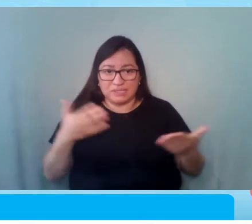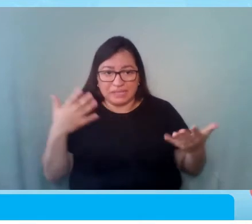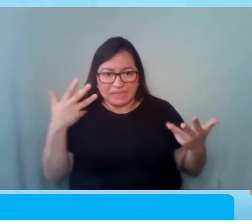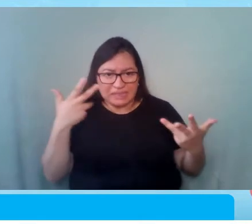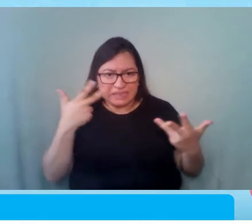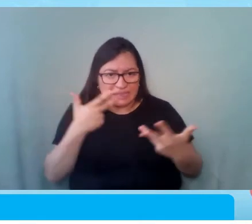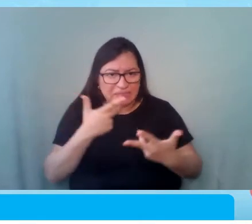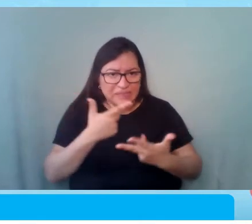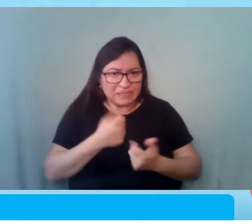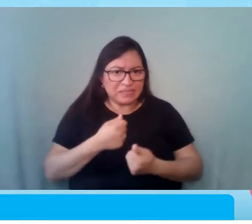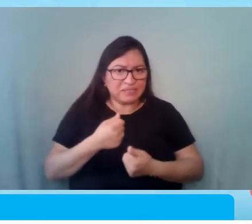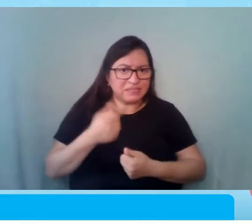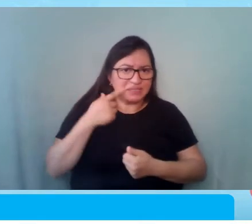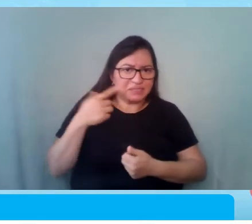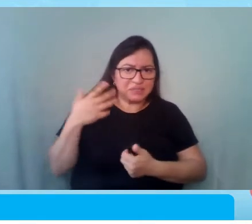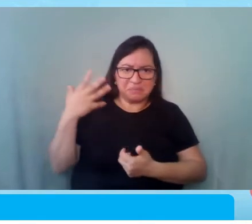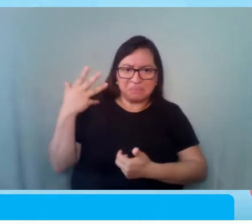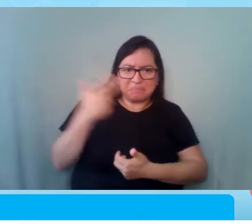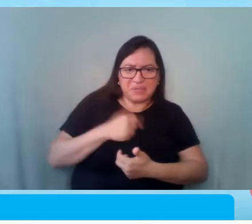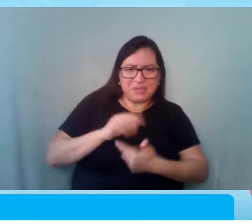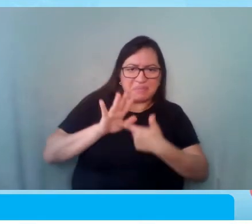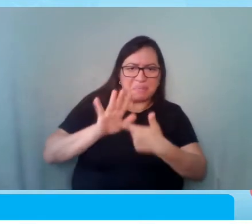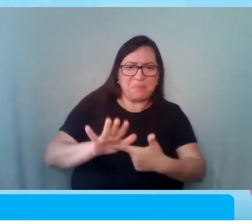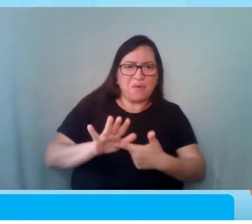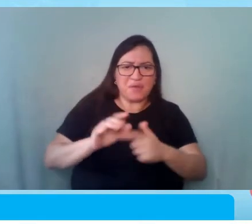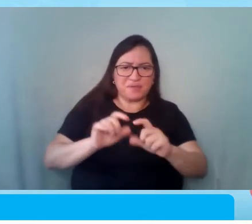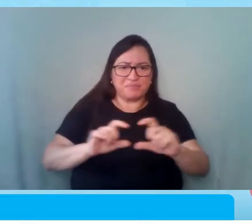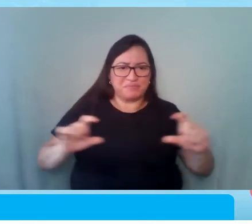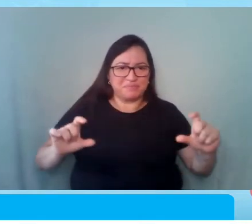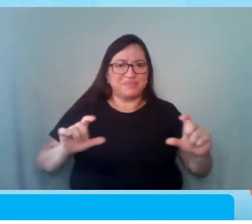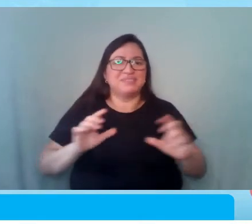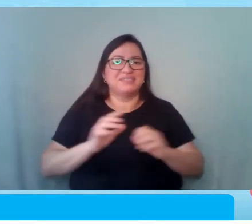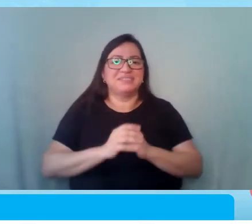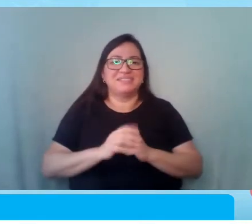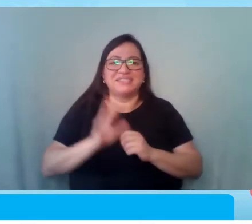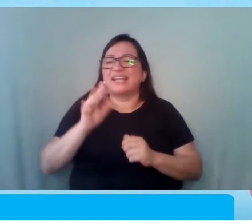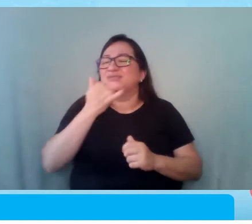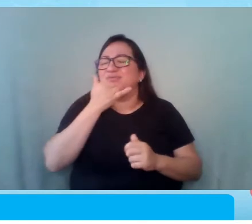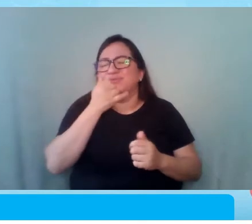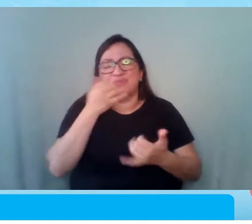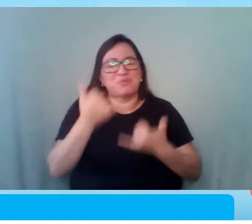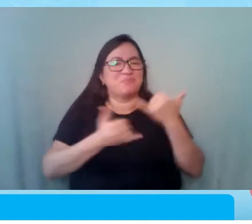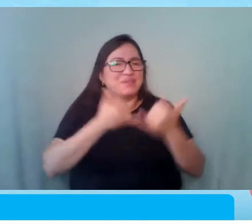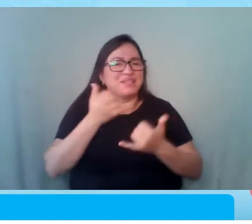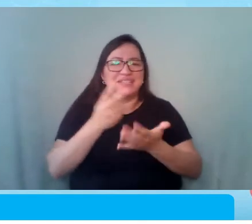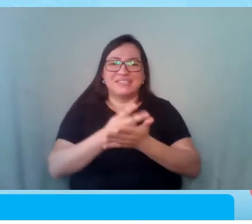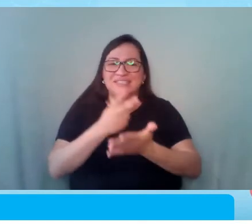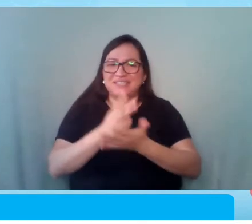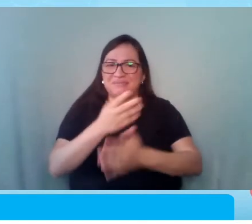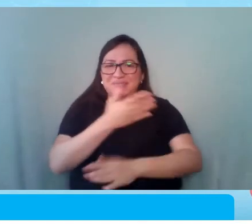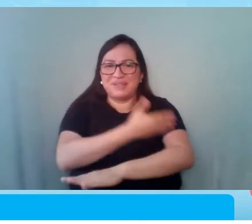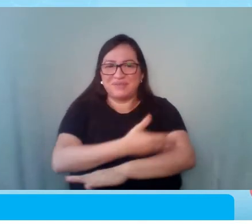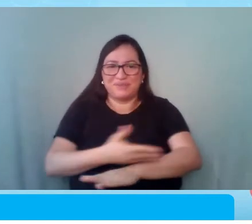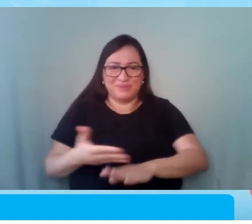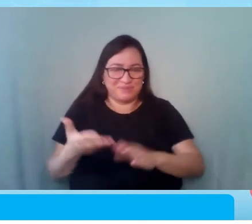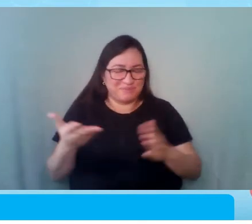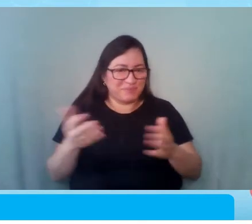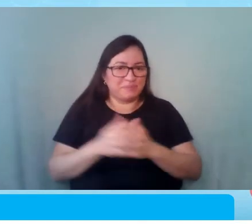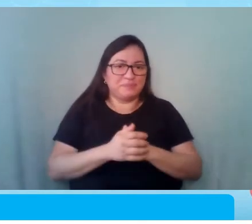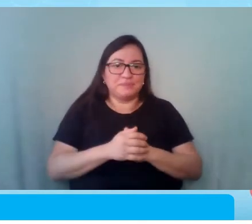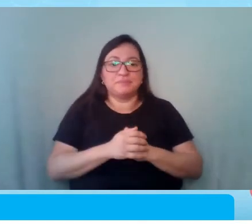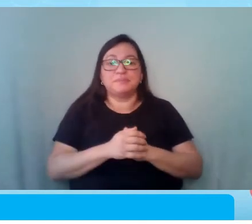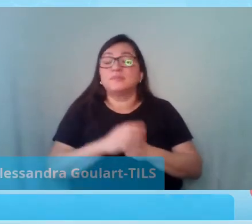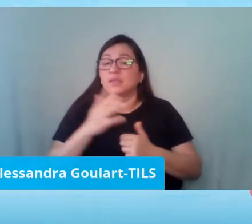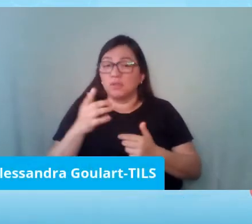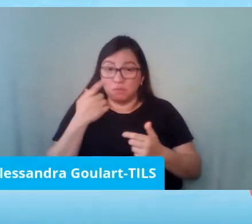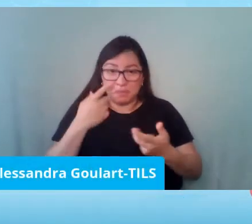Obrigada também pela beleza aí, já ter colocado, Márlio. Obrigada. Gente, eu sou bem brincalhona, tá? Vocês podem se acostumar.